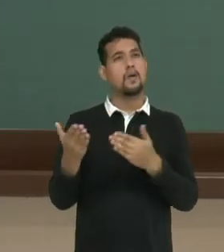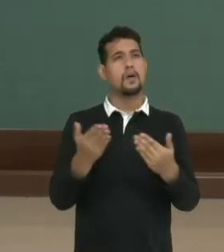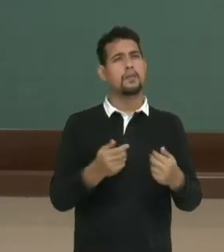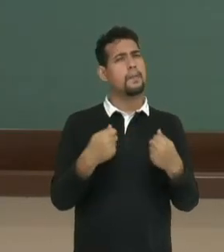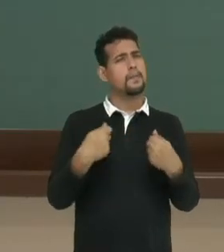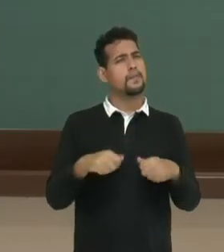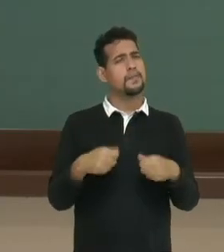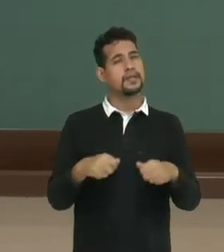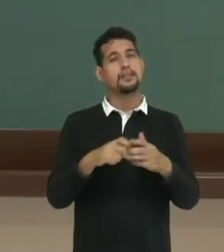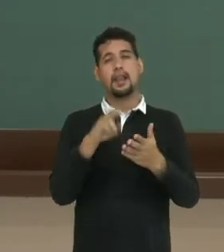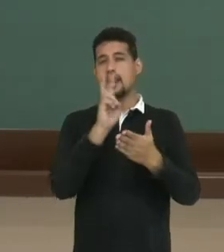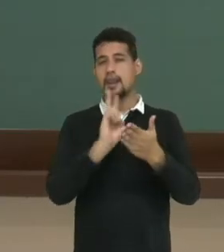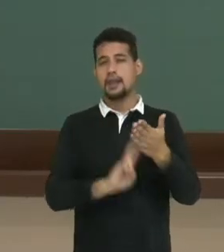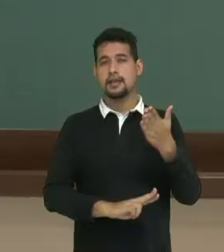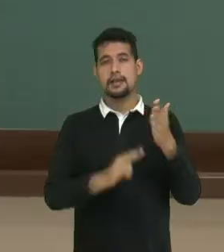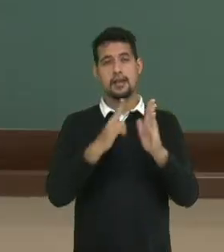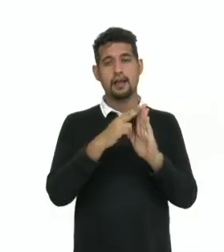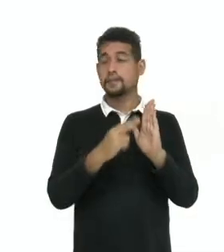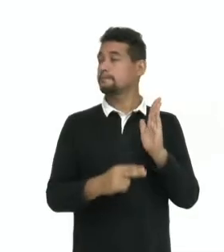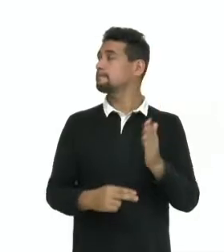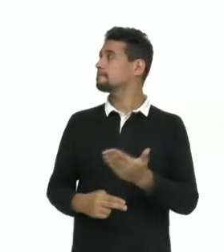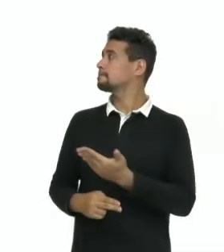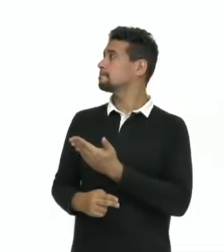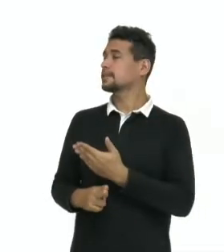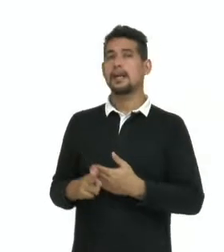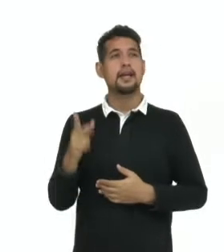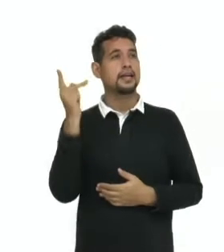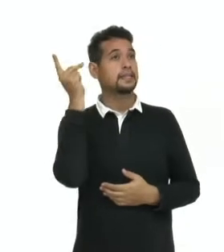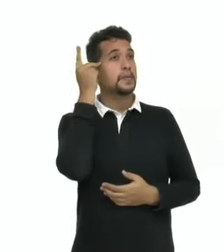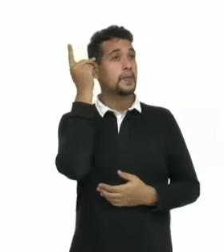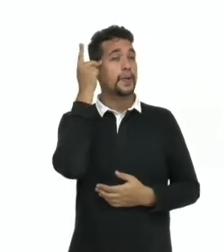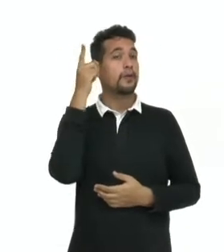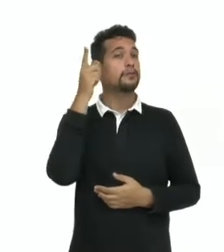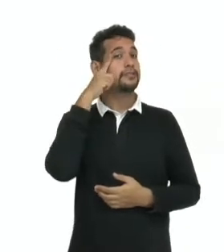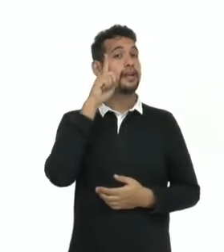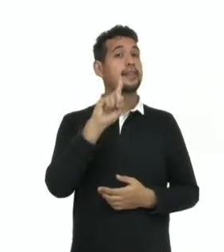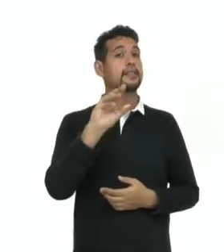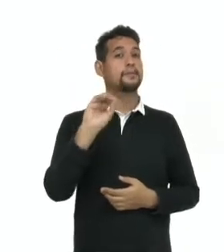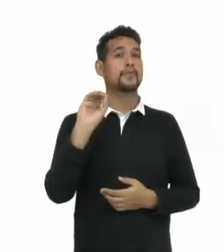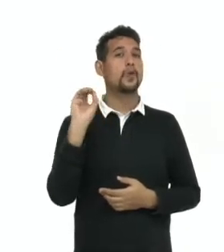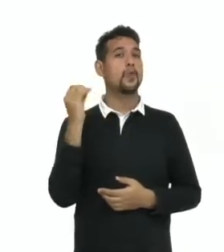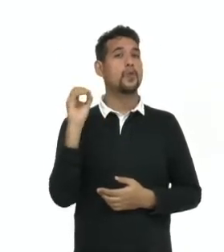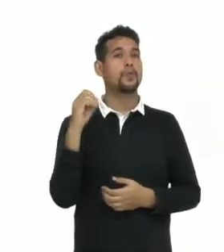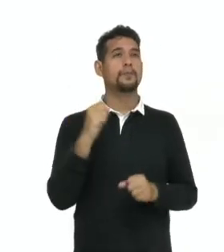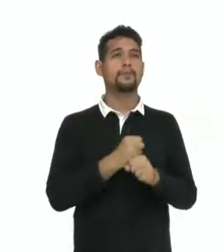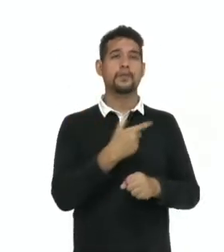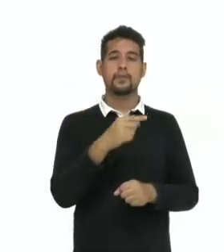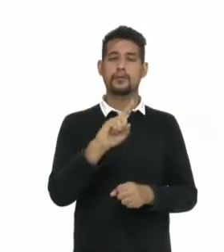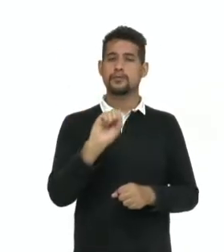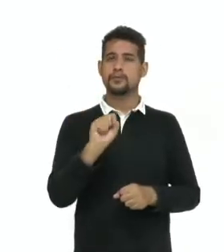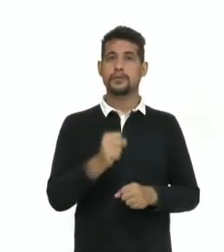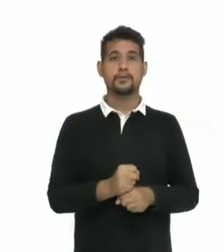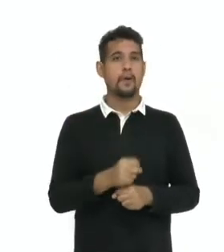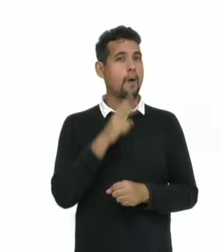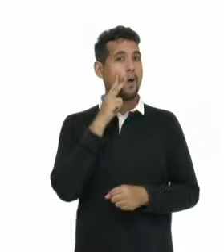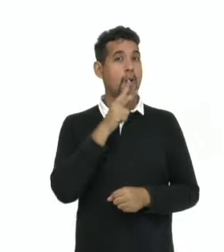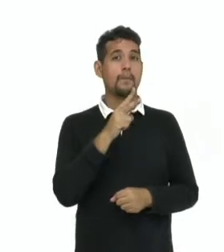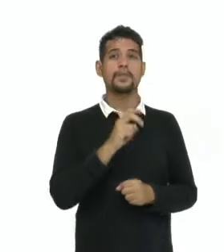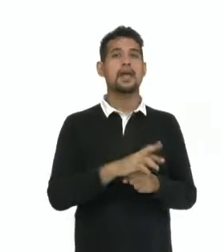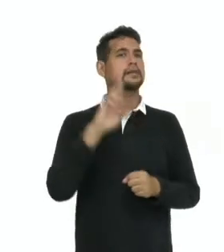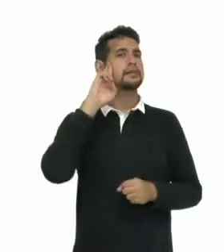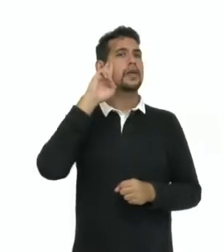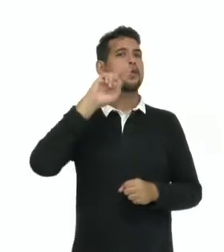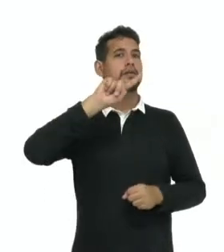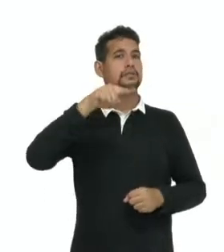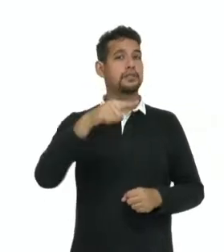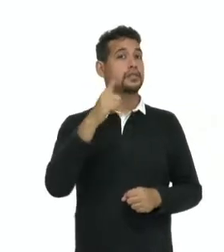fazer agora a leitura de uma carta comigo. São Paulo, 10 de outubro de 2018. Senhores, em 17 de julho